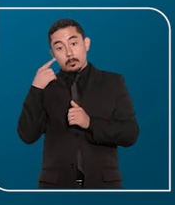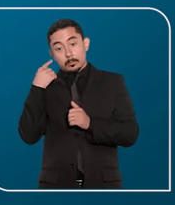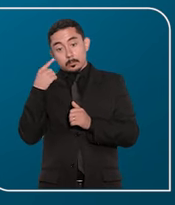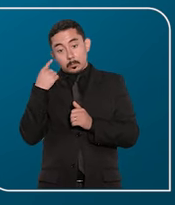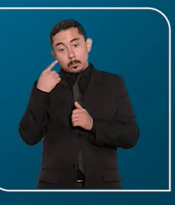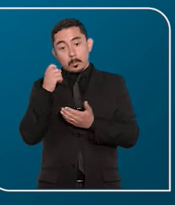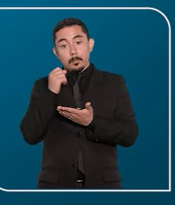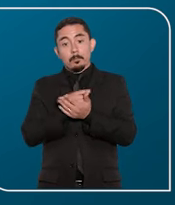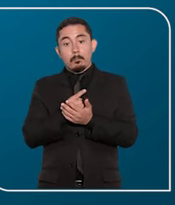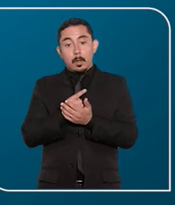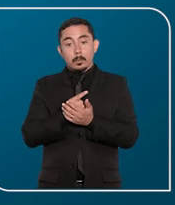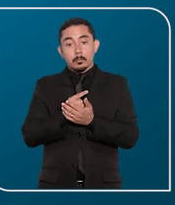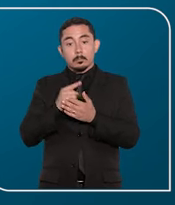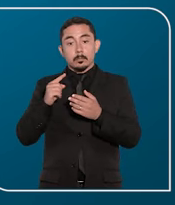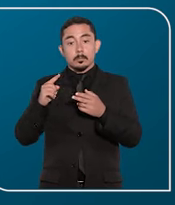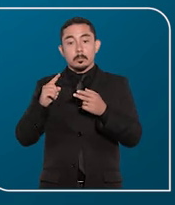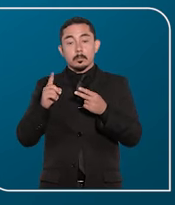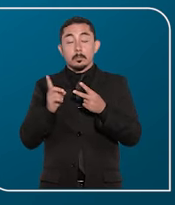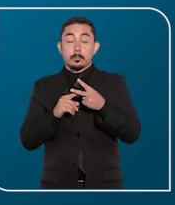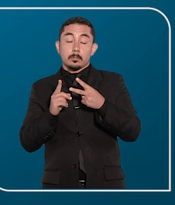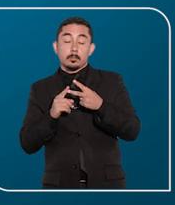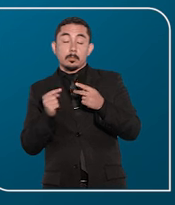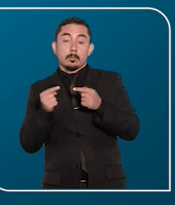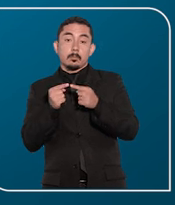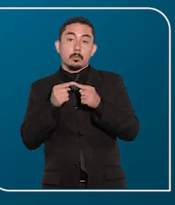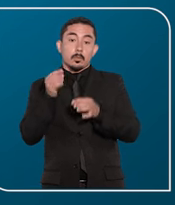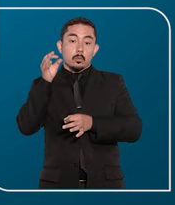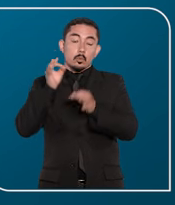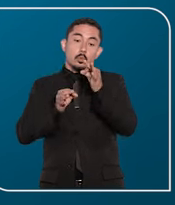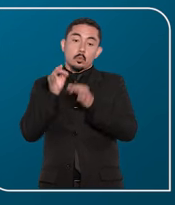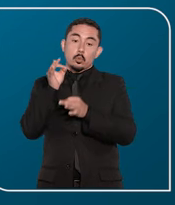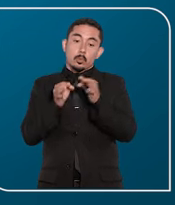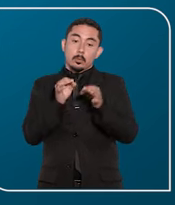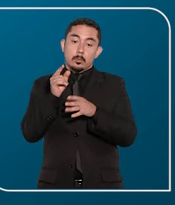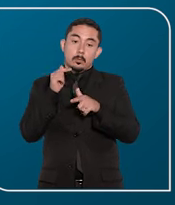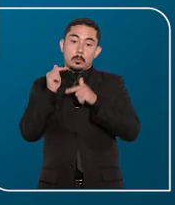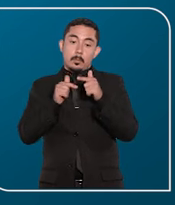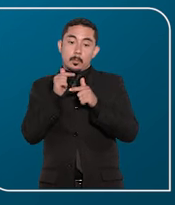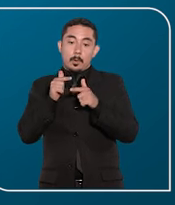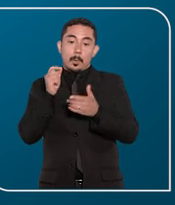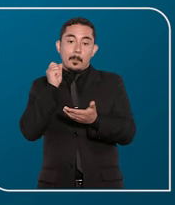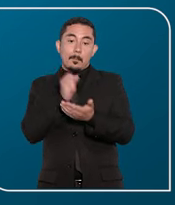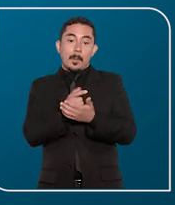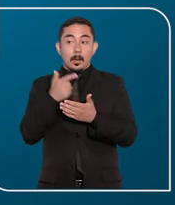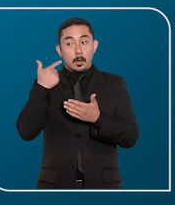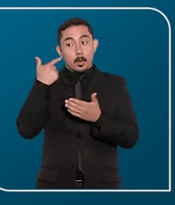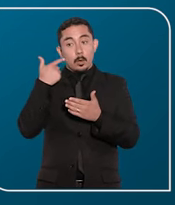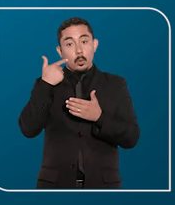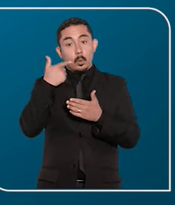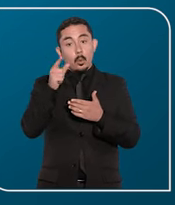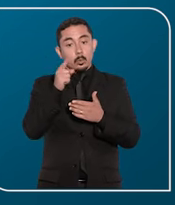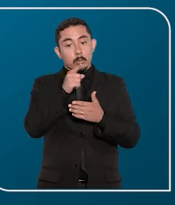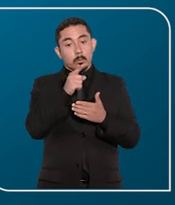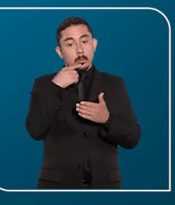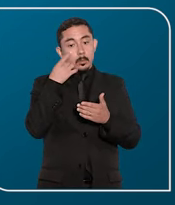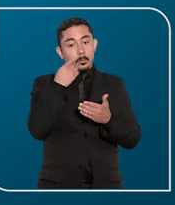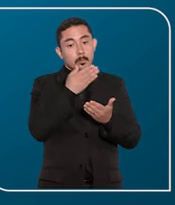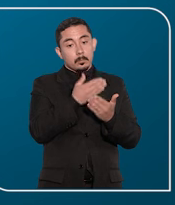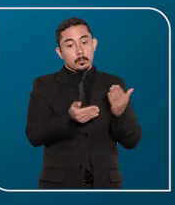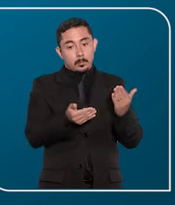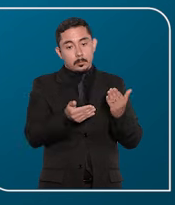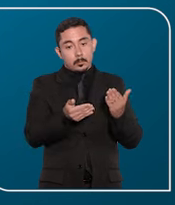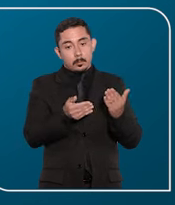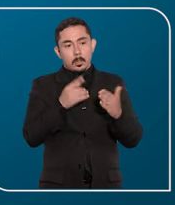fixados em decorrência da atividade judicial do advogado e serão pagos pela outra parte. Não é o seu cliente que paga para